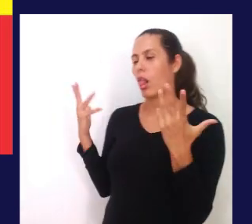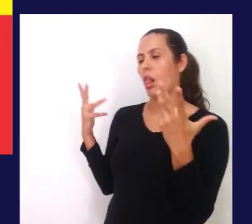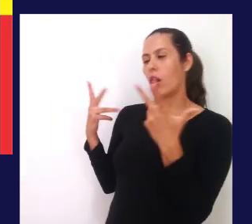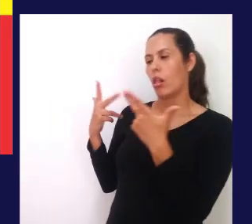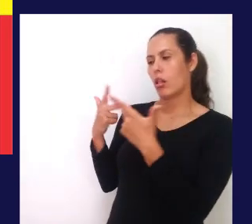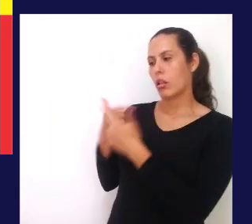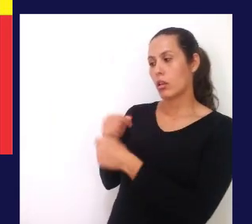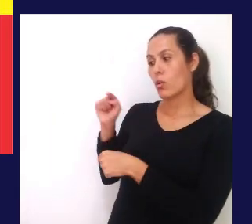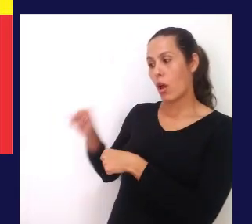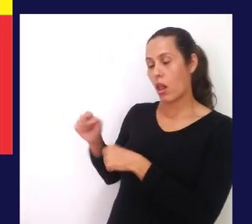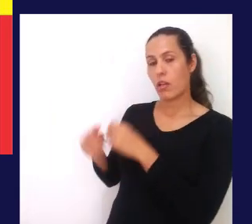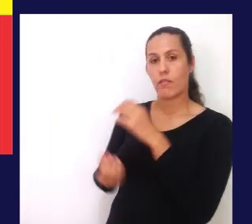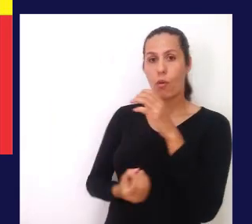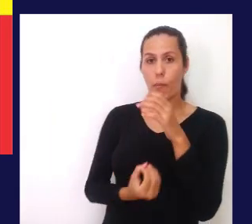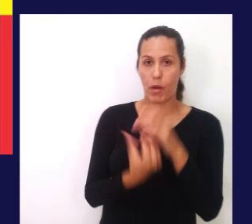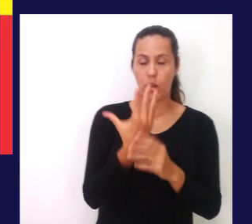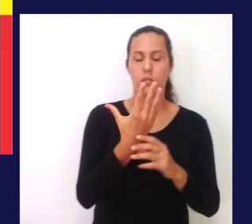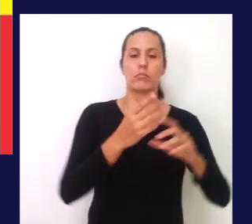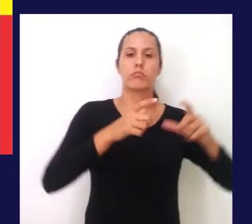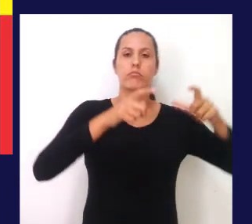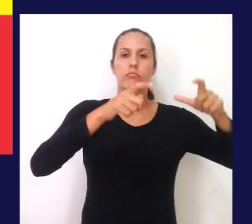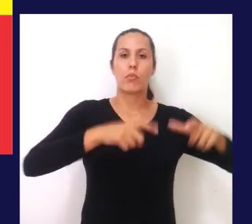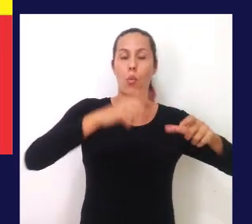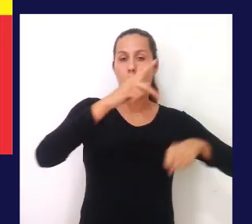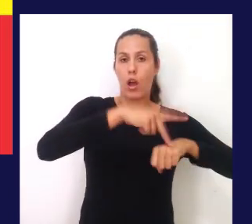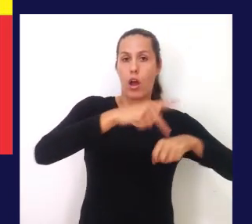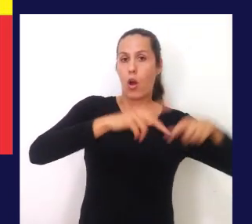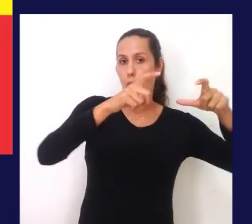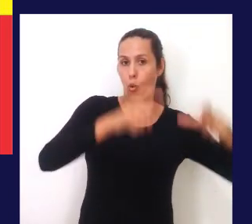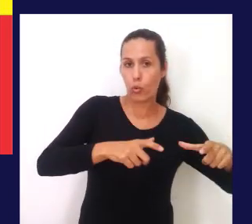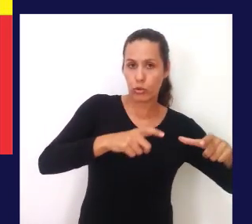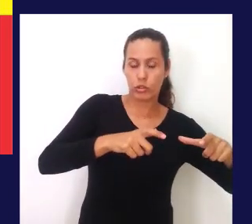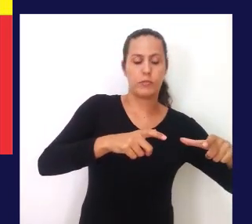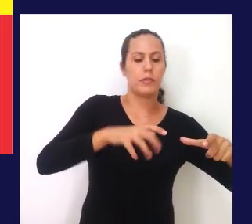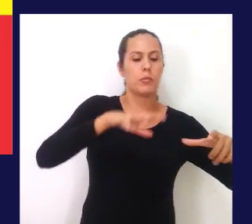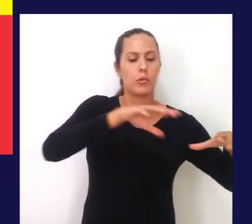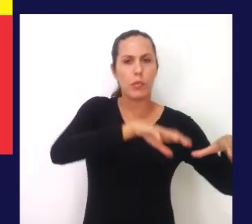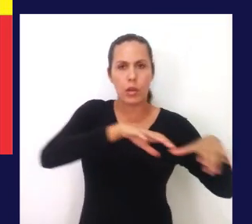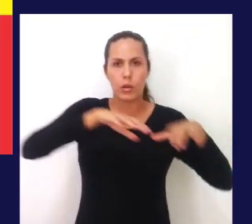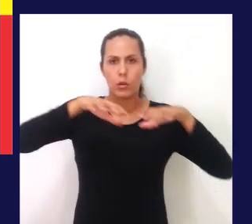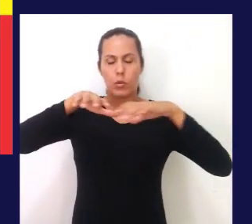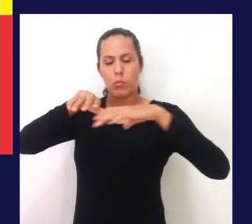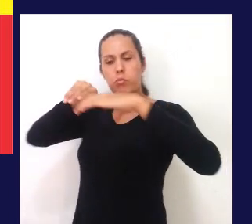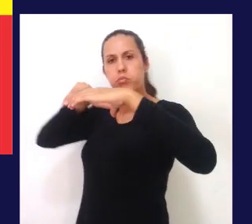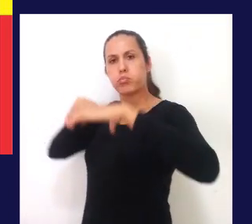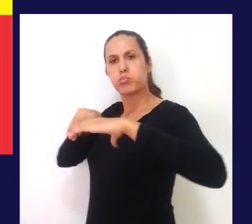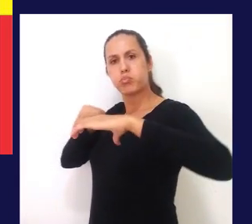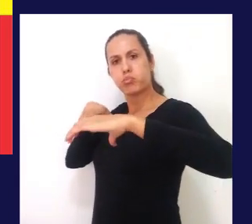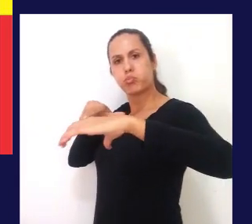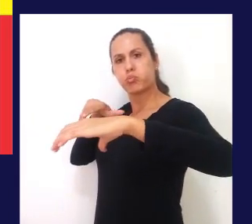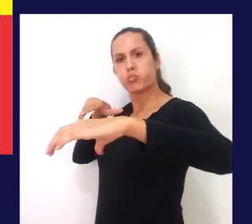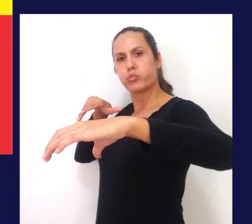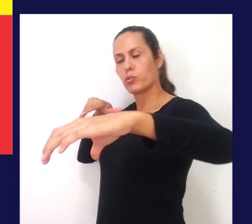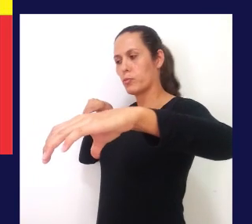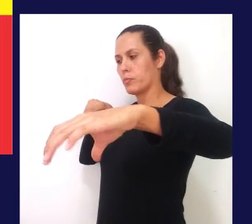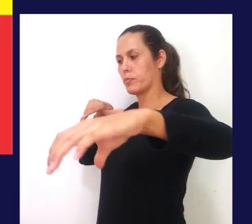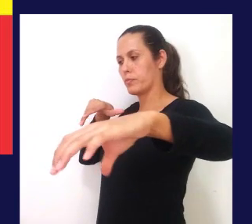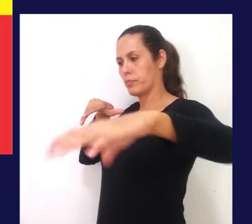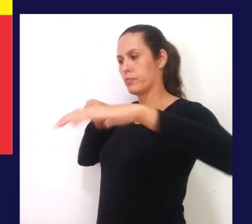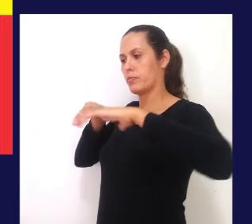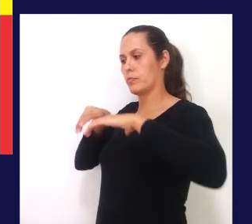uma rocha e essa rocha daí, né, foi um mineral, ou seja, o feldspato ou